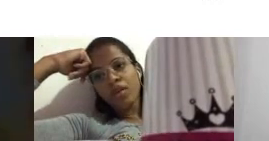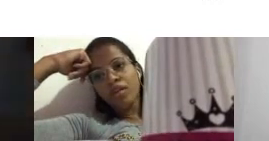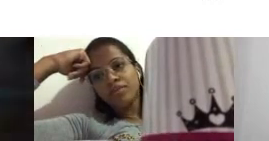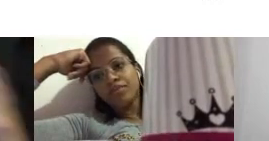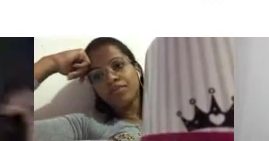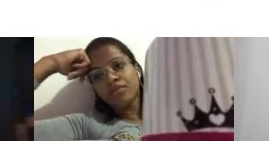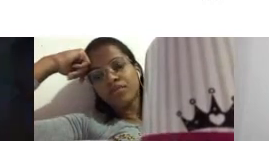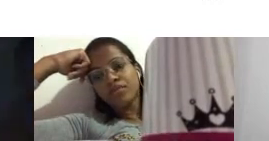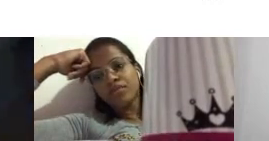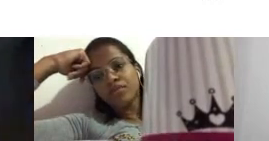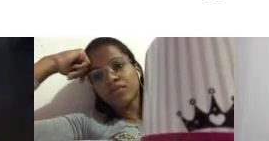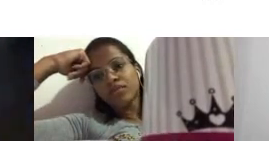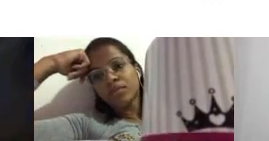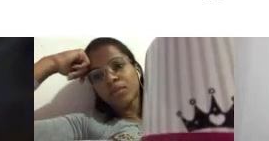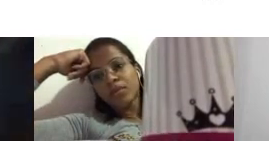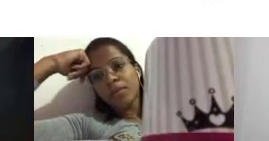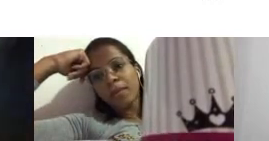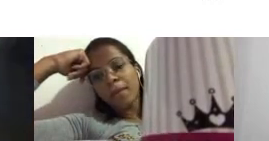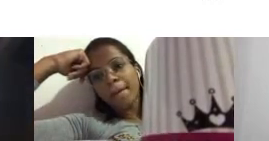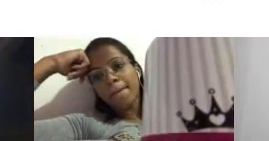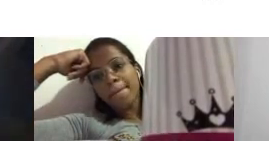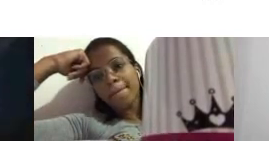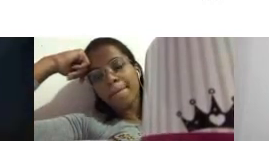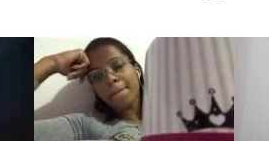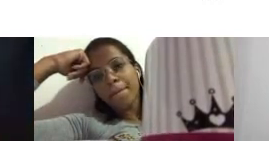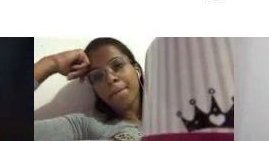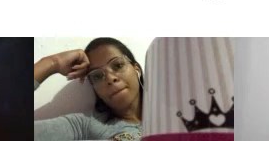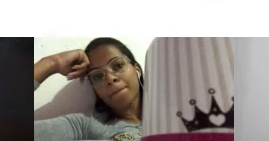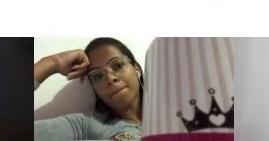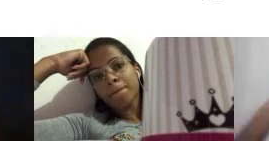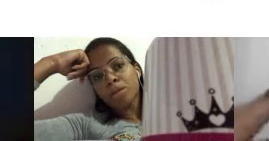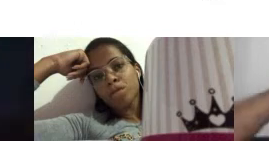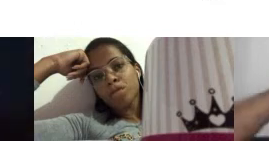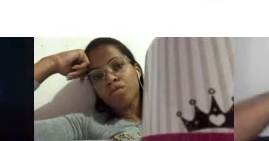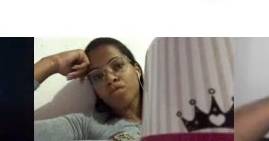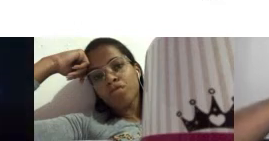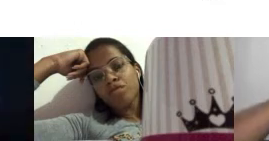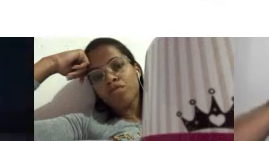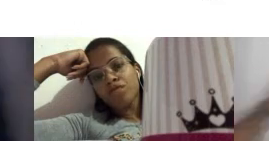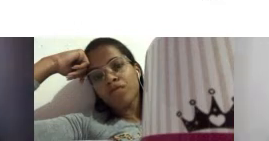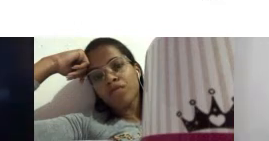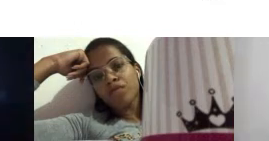para melhorar, faltou só elevar o membro. Né? Tá, beleza.